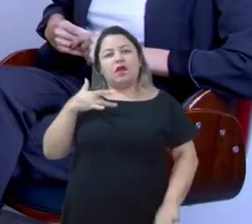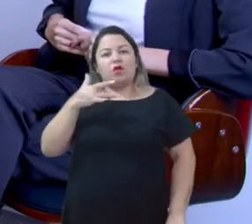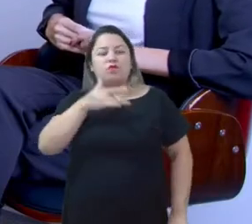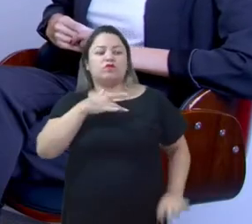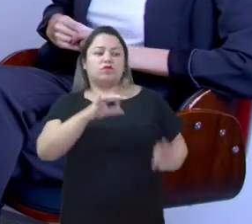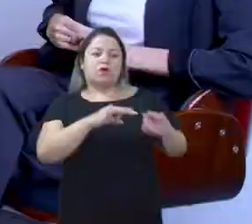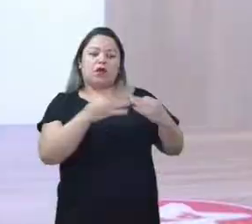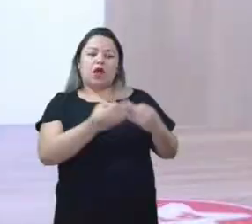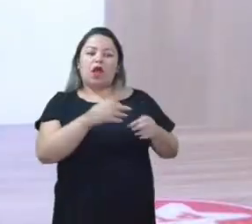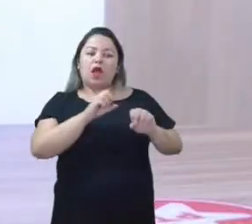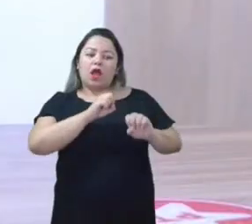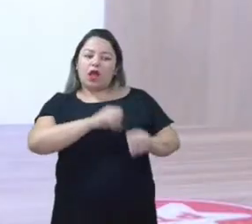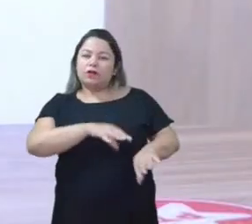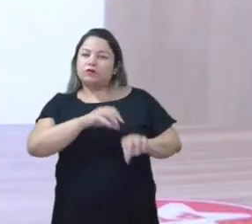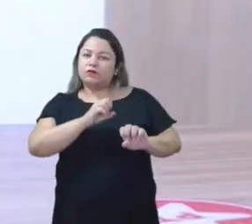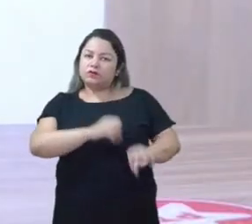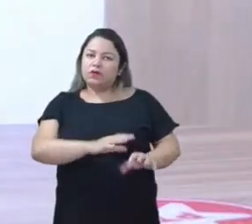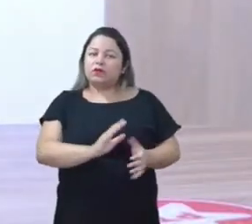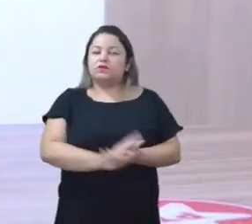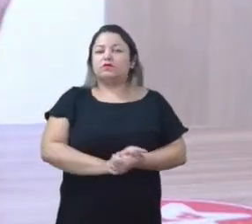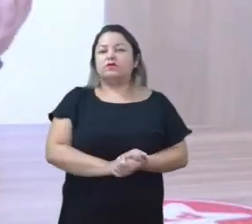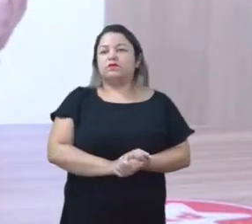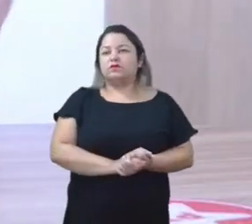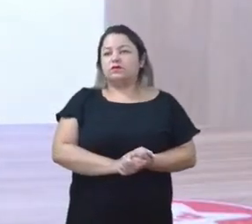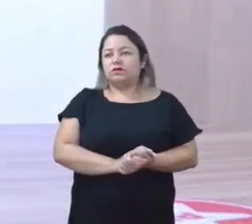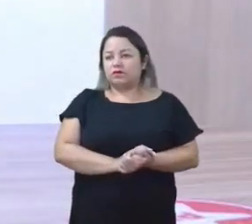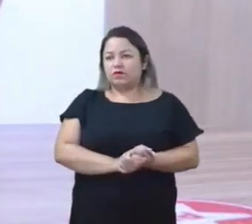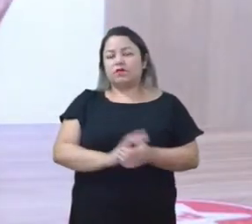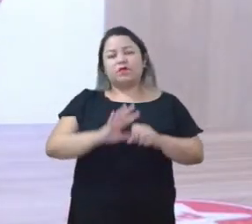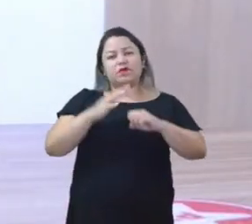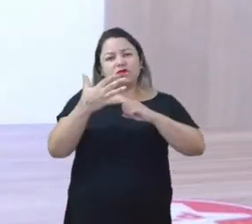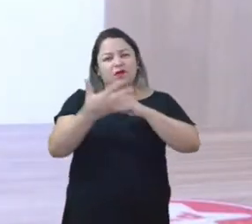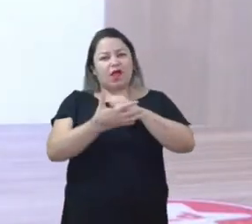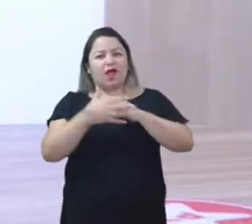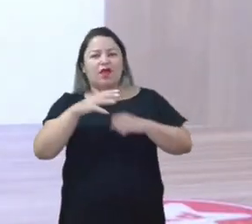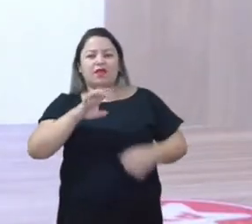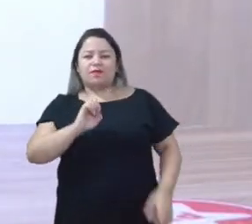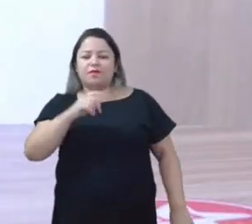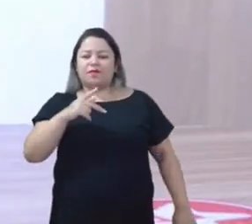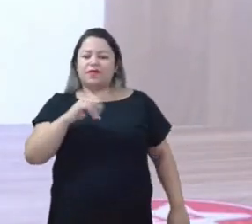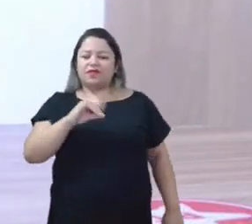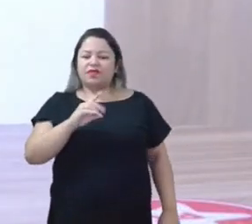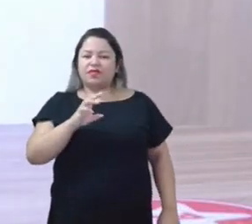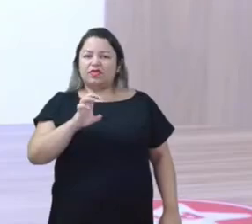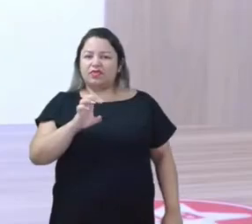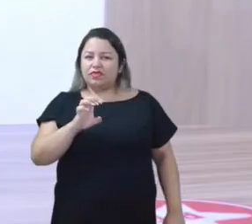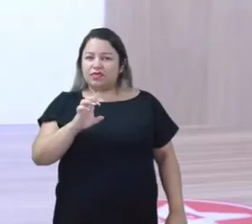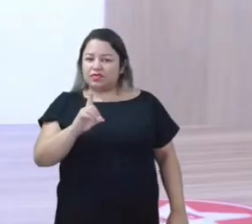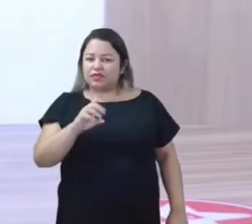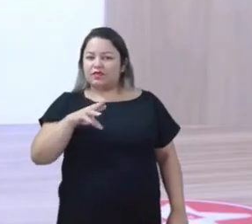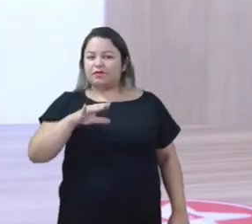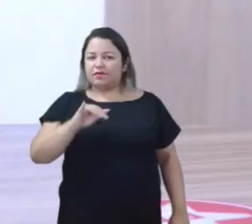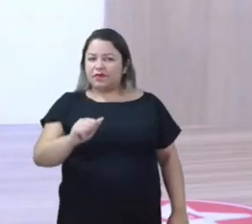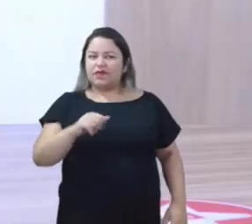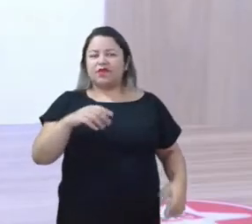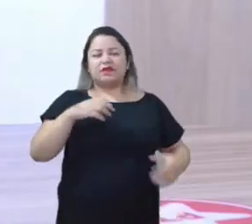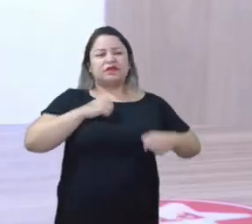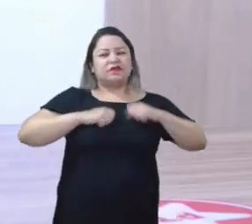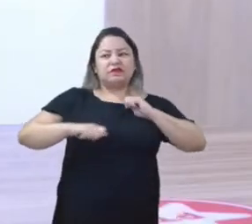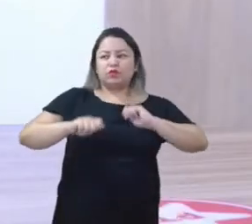família, saúde mental. Depois da pandemia, nós estamos vivendo um surto, uma epidemia de saúde mental, de